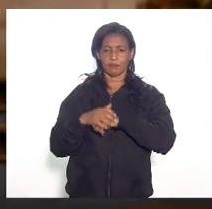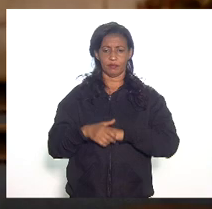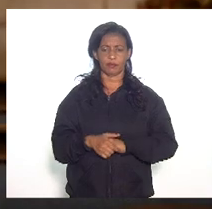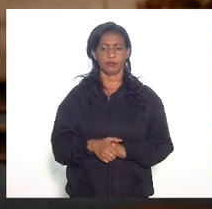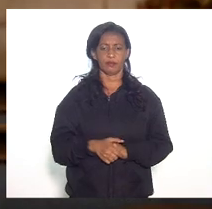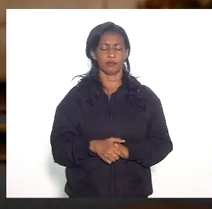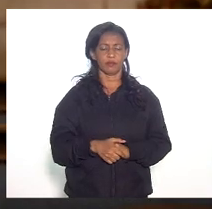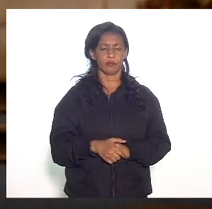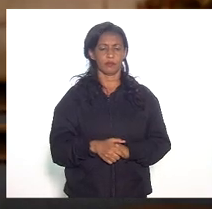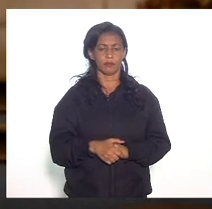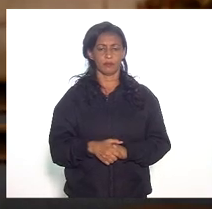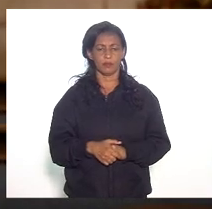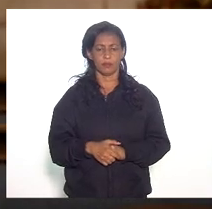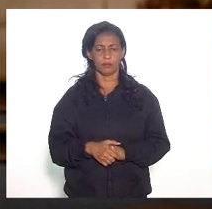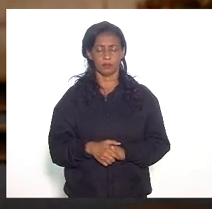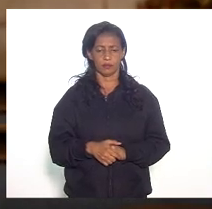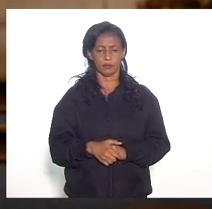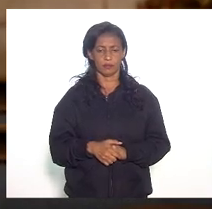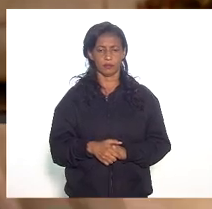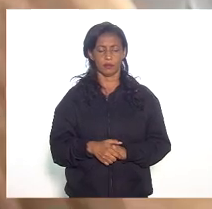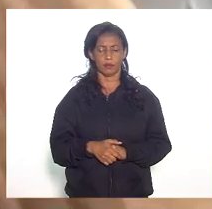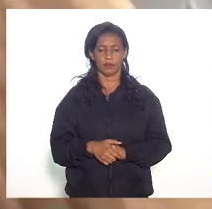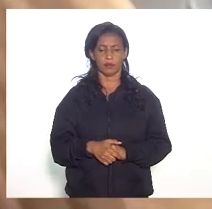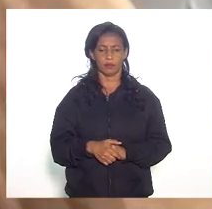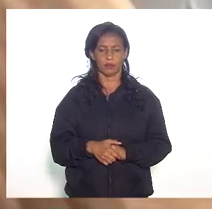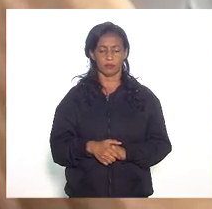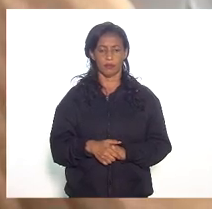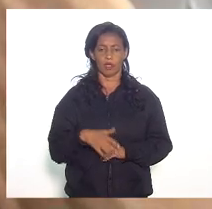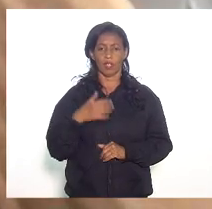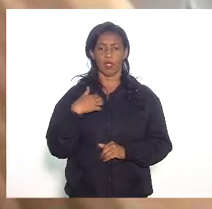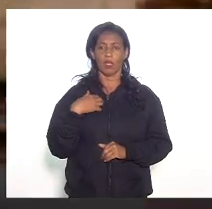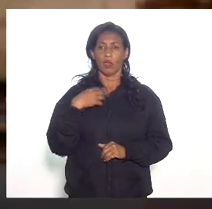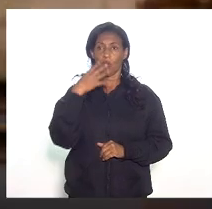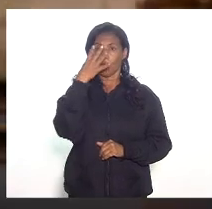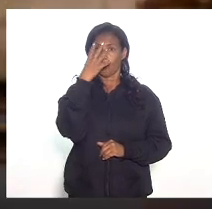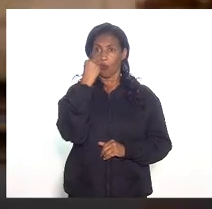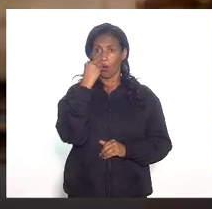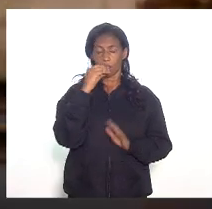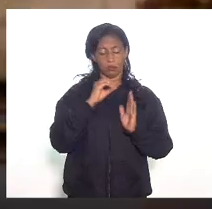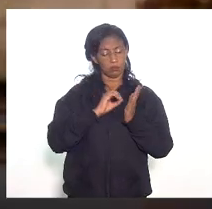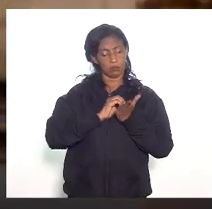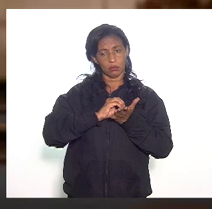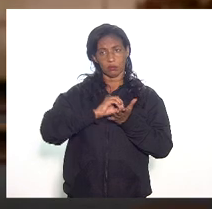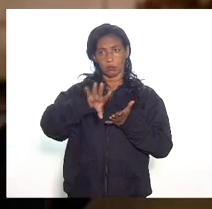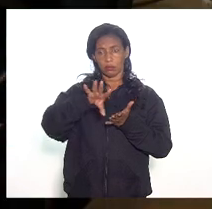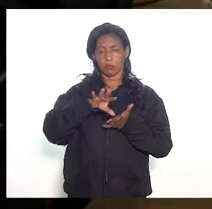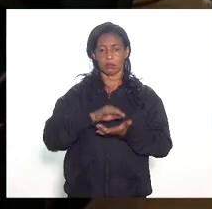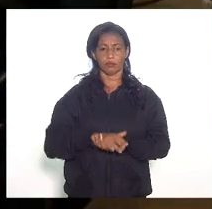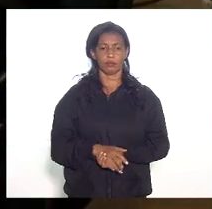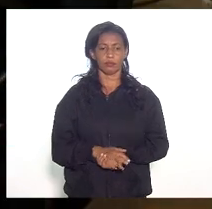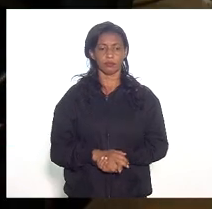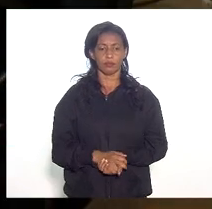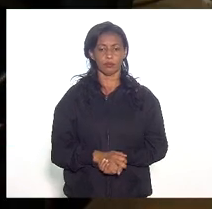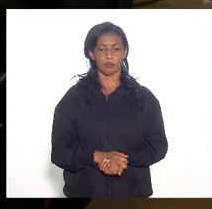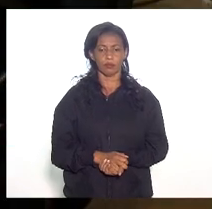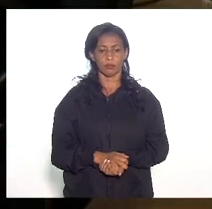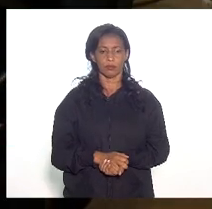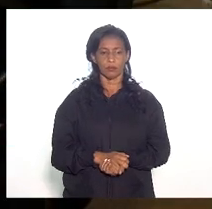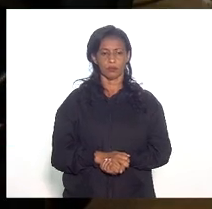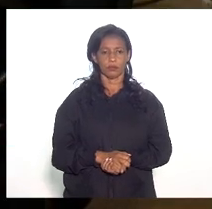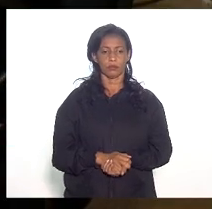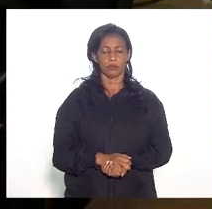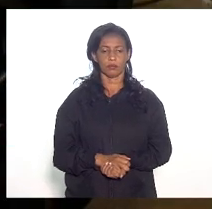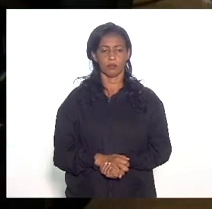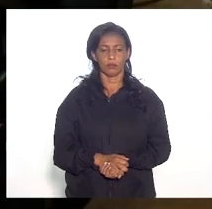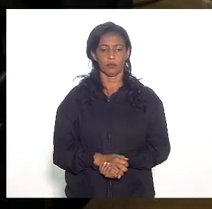eu vou mandar a foto eu vou mandar a foto pra vossa excelência presidente queria fazer uma questão de ordem na